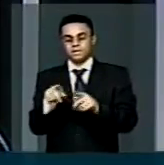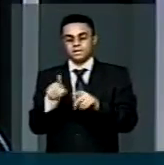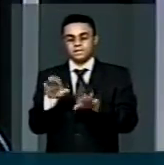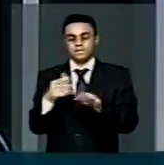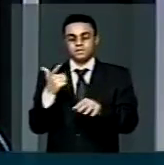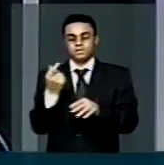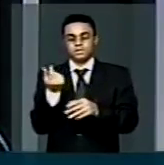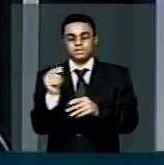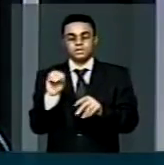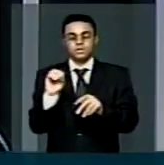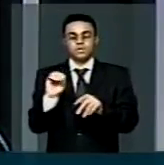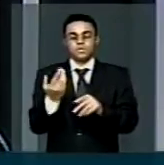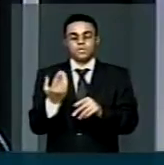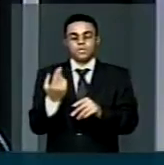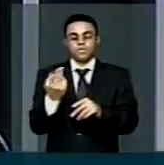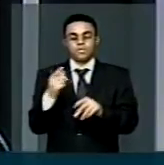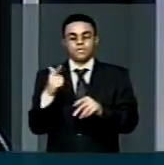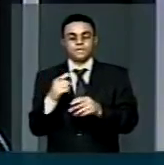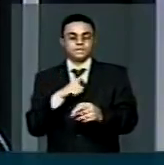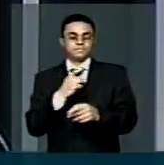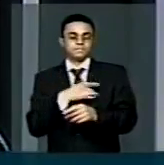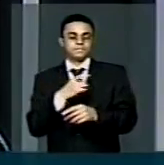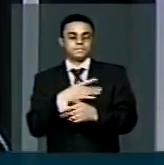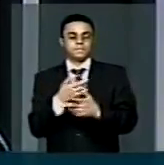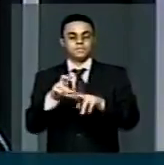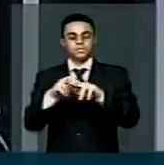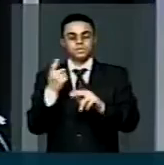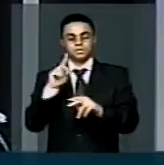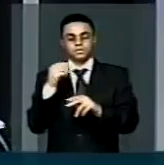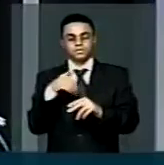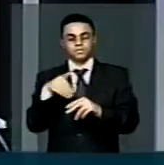de Janeiro de hoje, muita gente